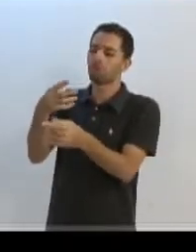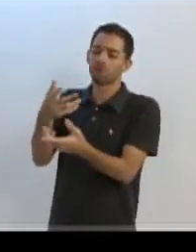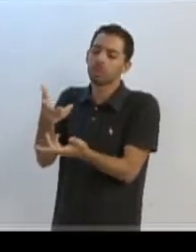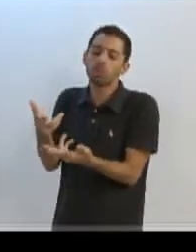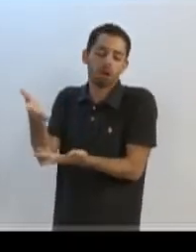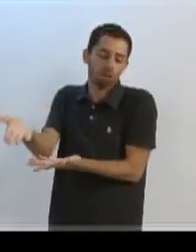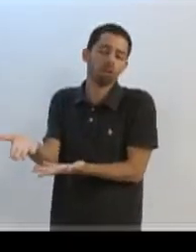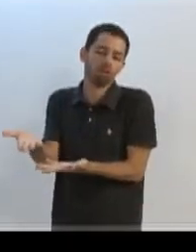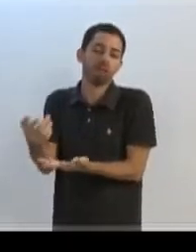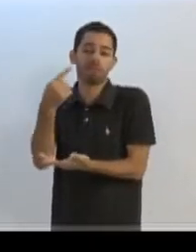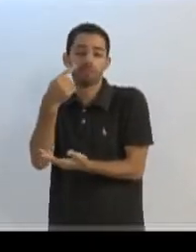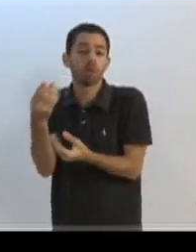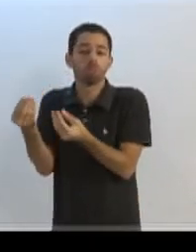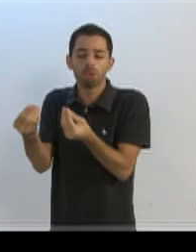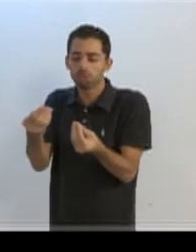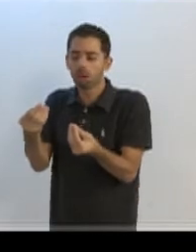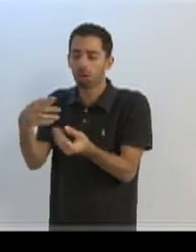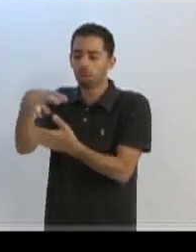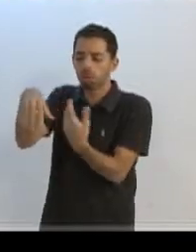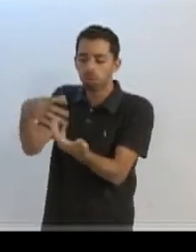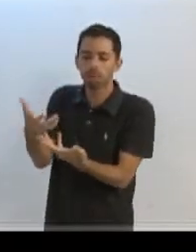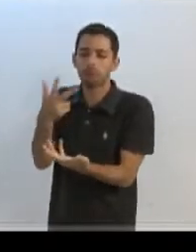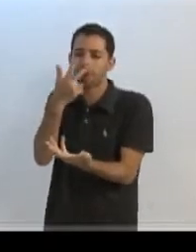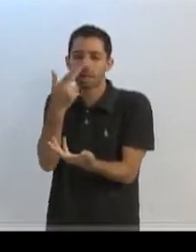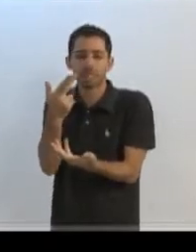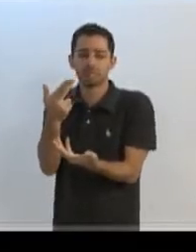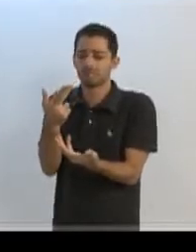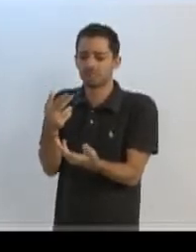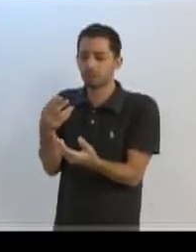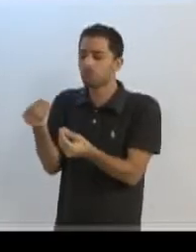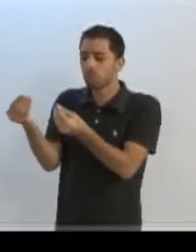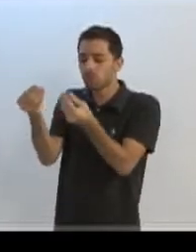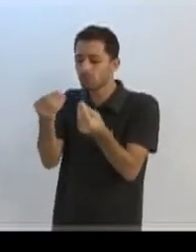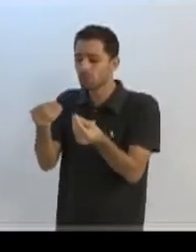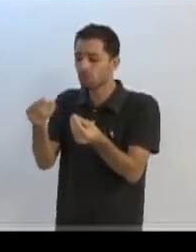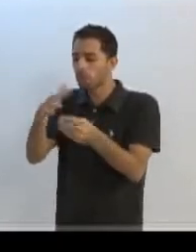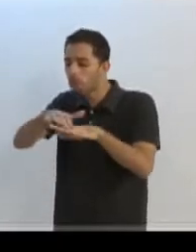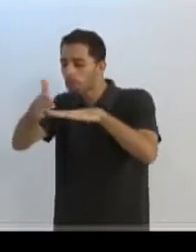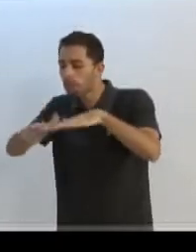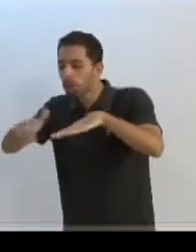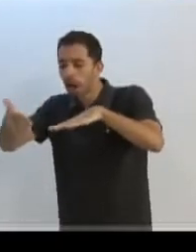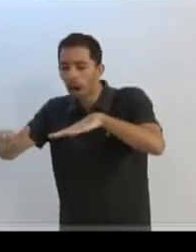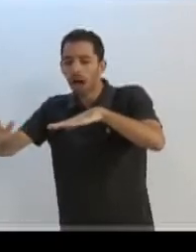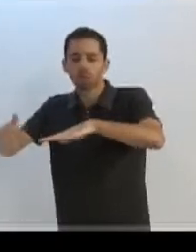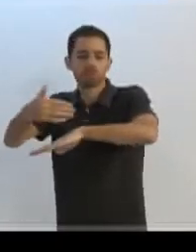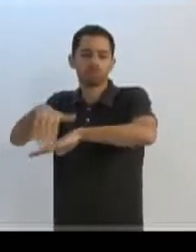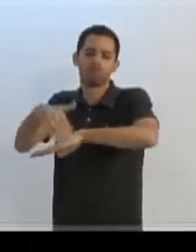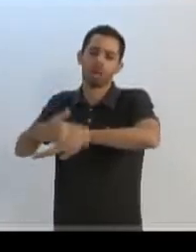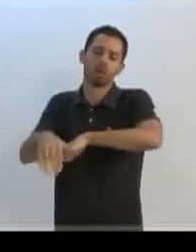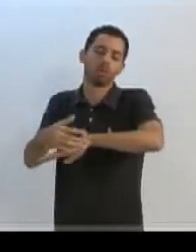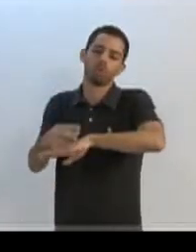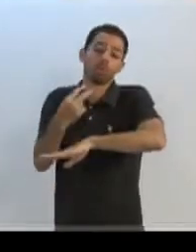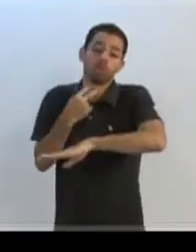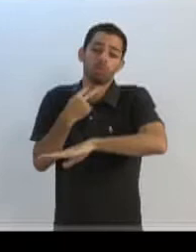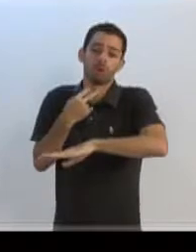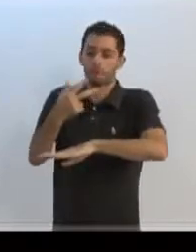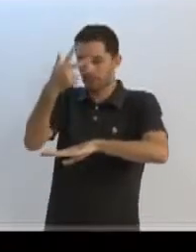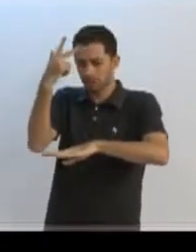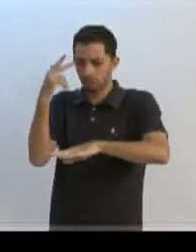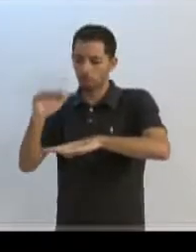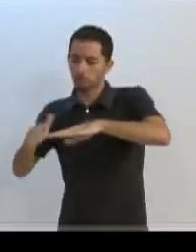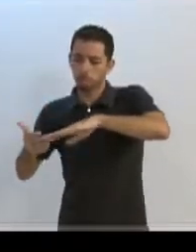tinha ali mais de hera incontável os buracos as crateras que se formaram ali e o pessoal detonava